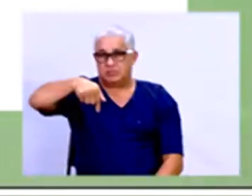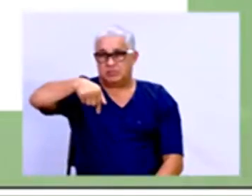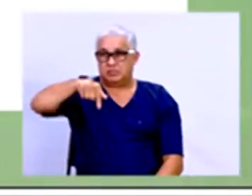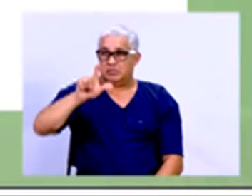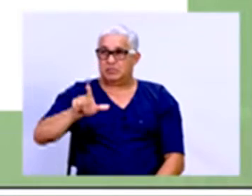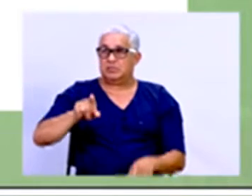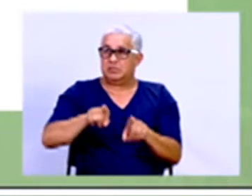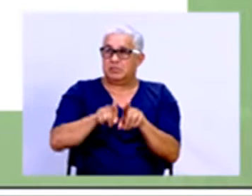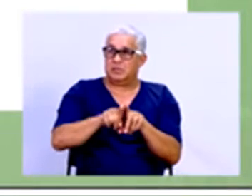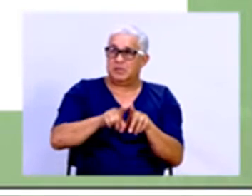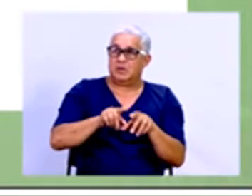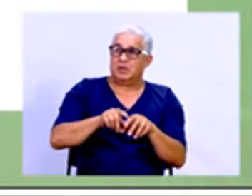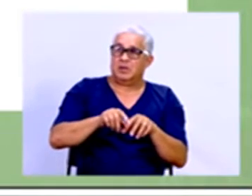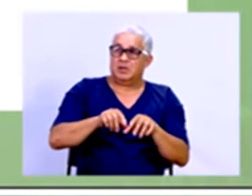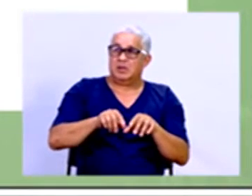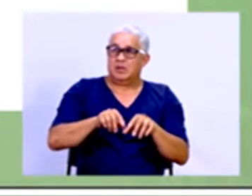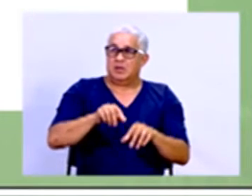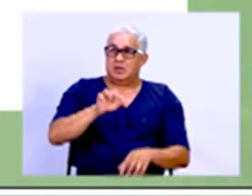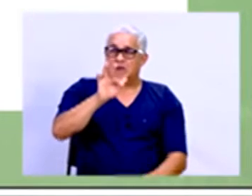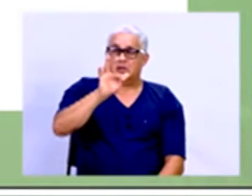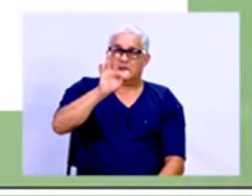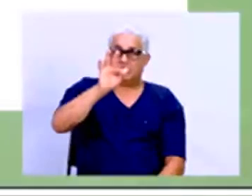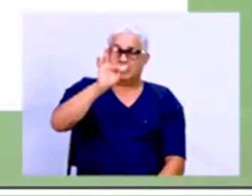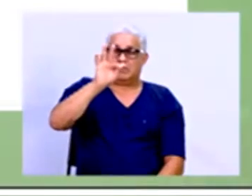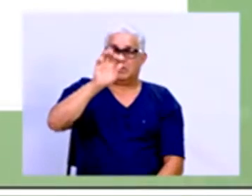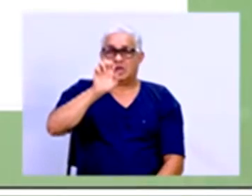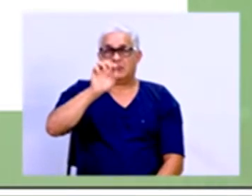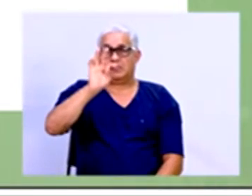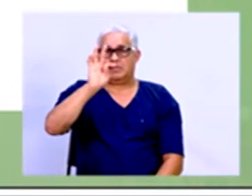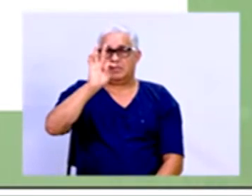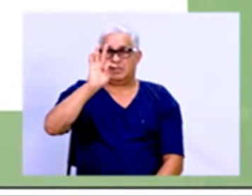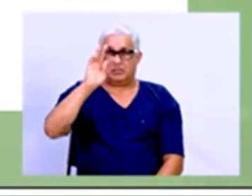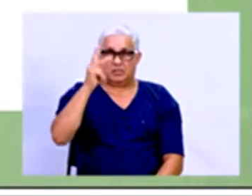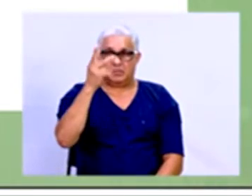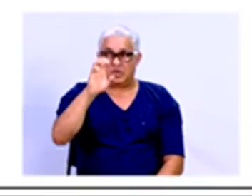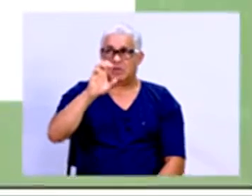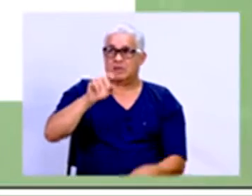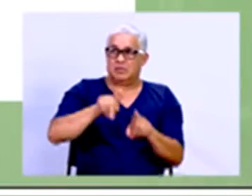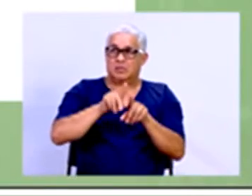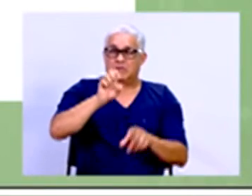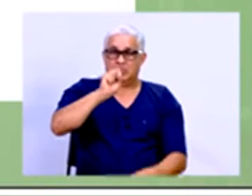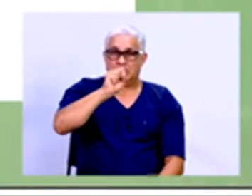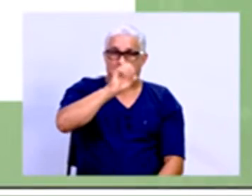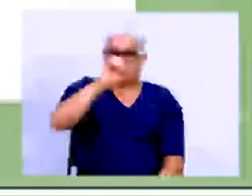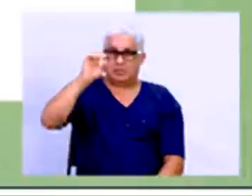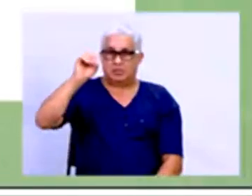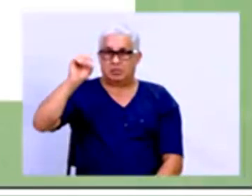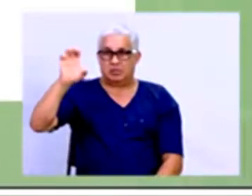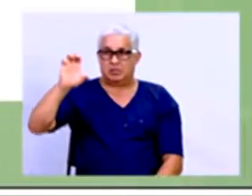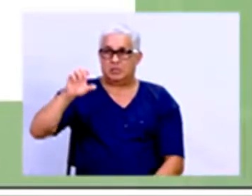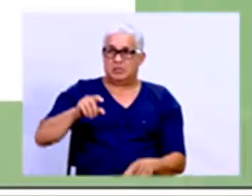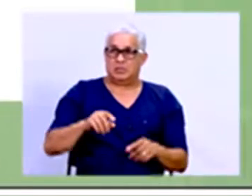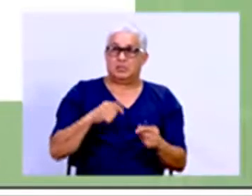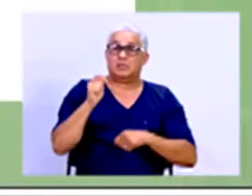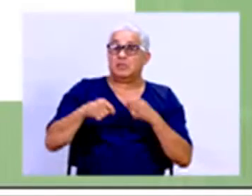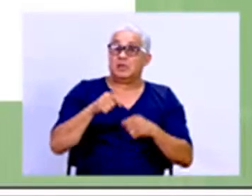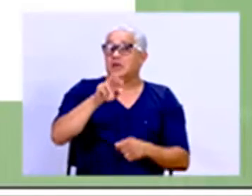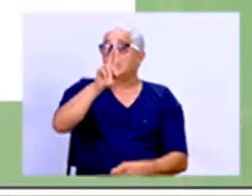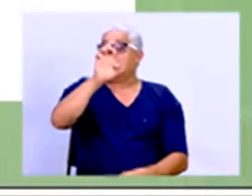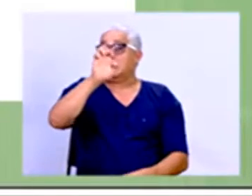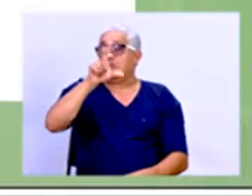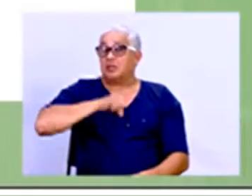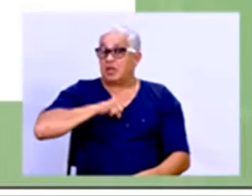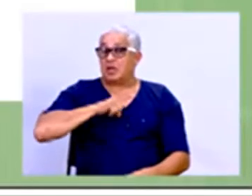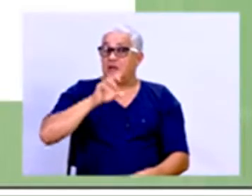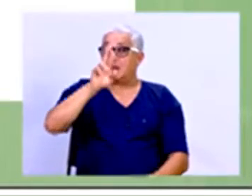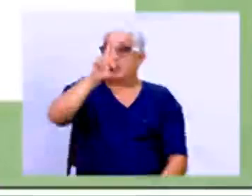Essas informações, certo, são traduzidas, né? Percebam, por que eu tenho res ali? Porque a minha execução do